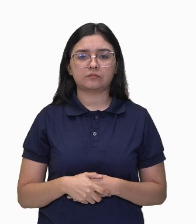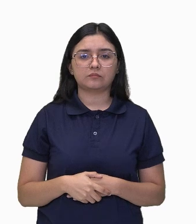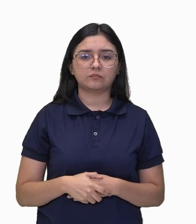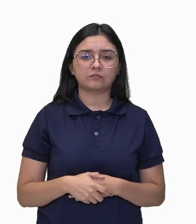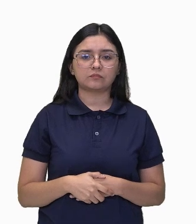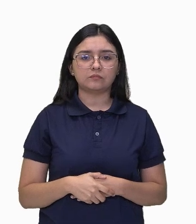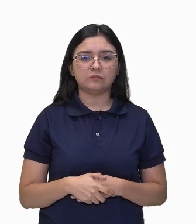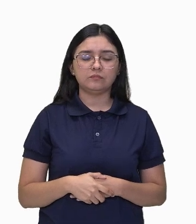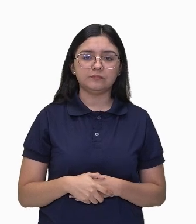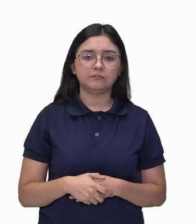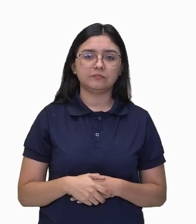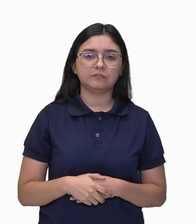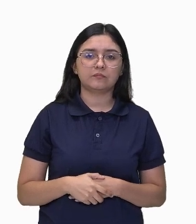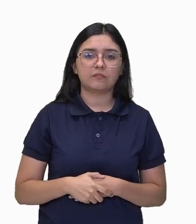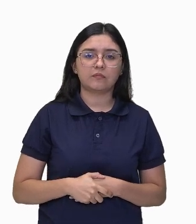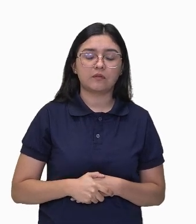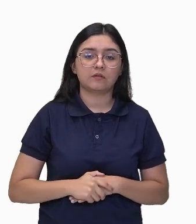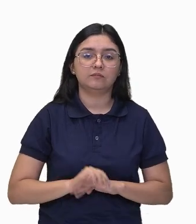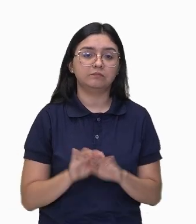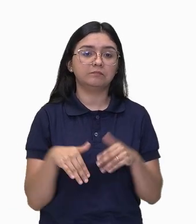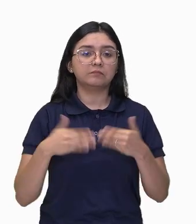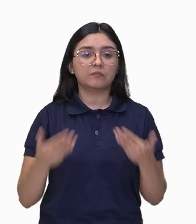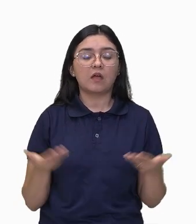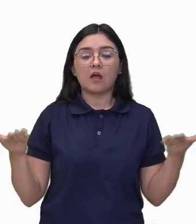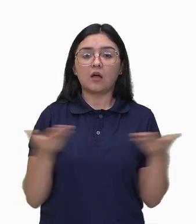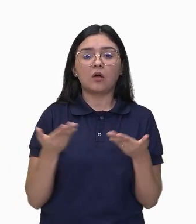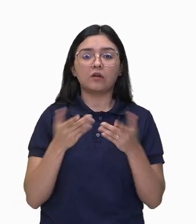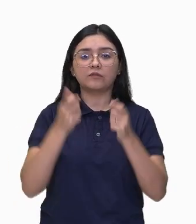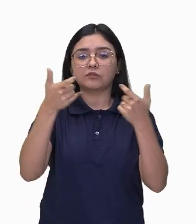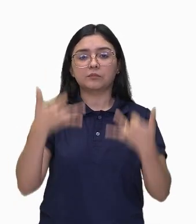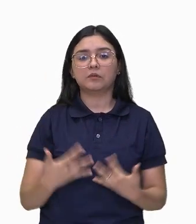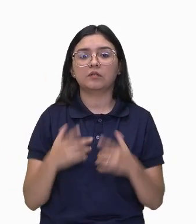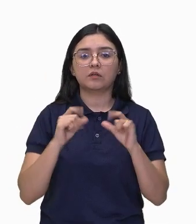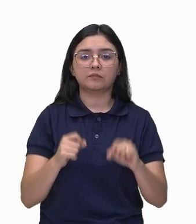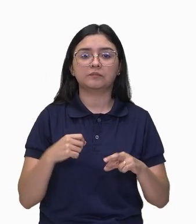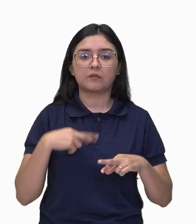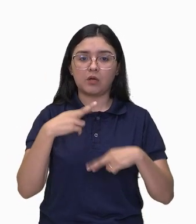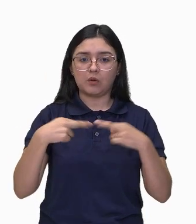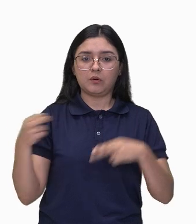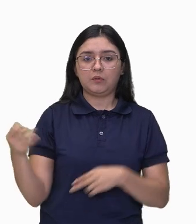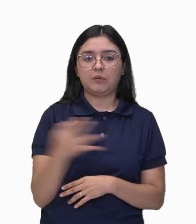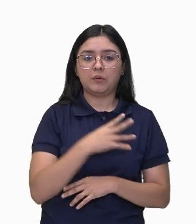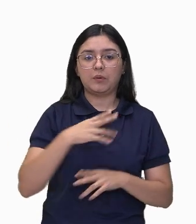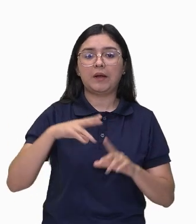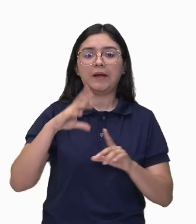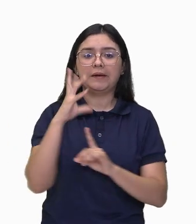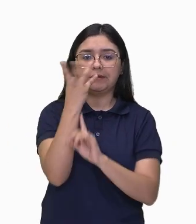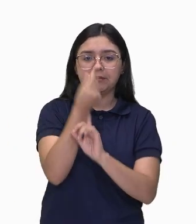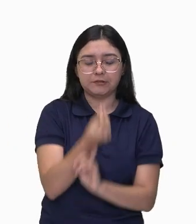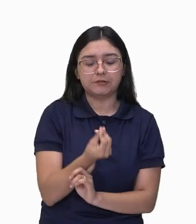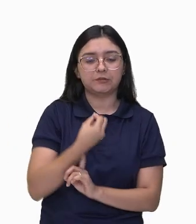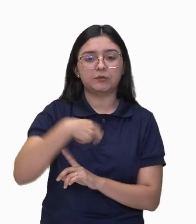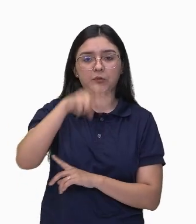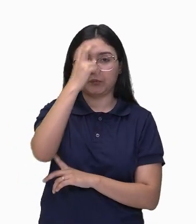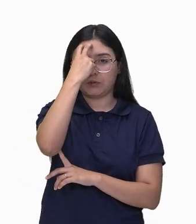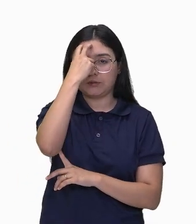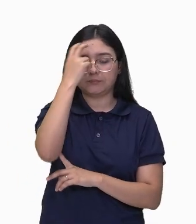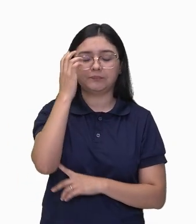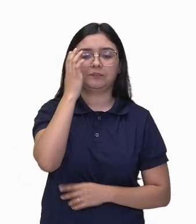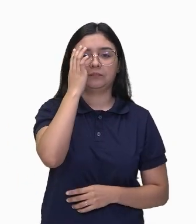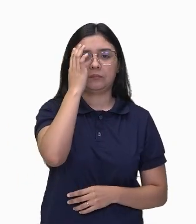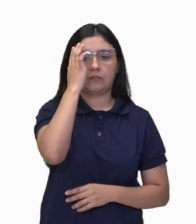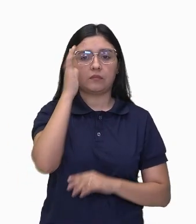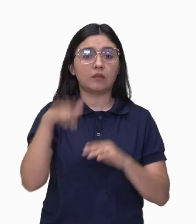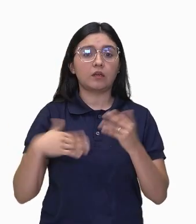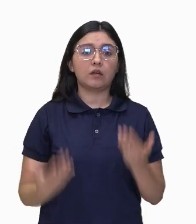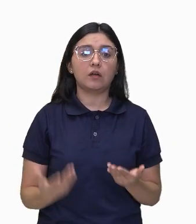Cestos de Frutas. E vamos falar então agora sobre renascimentos artísticos e culturais, aonde